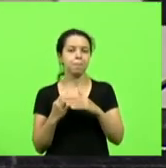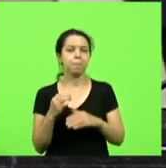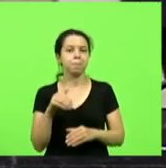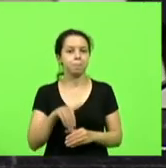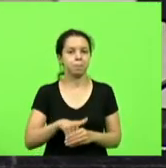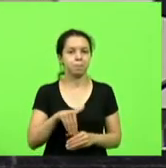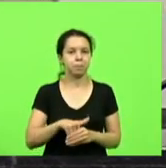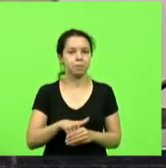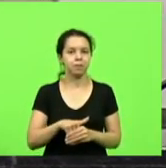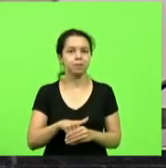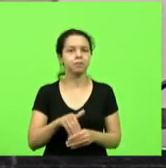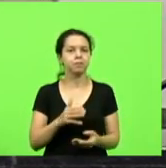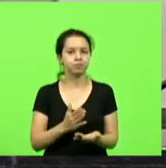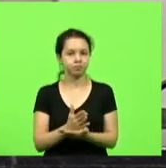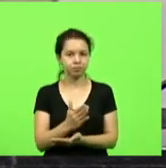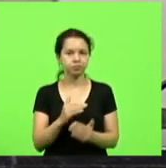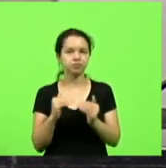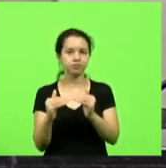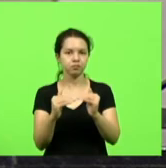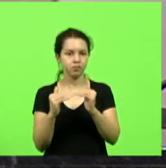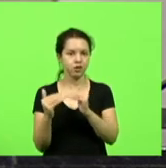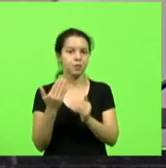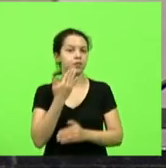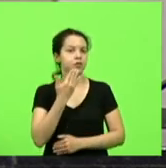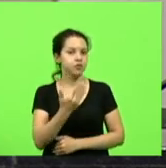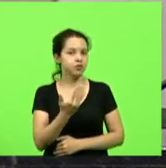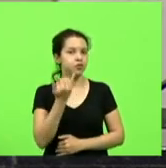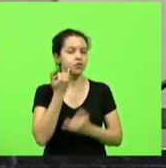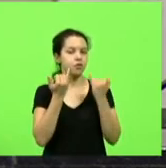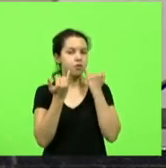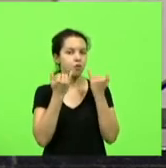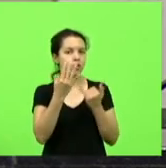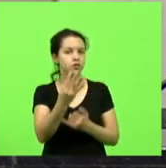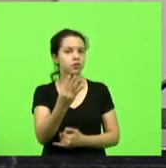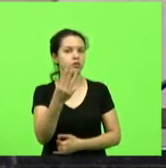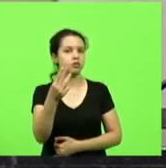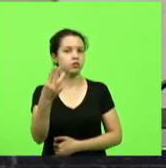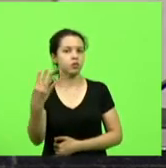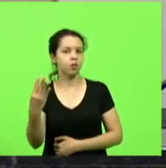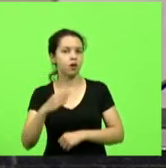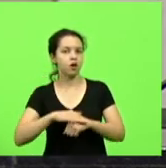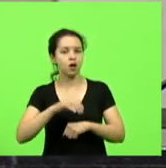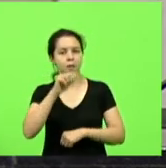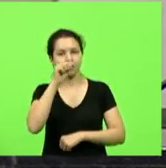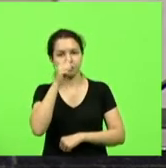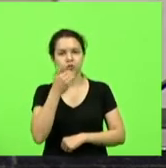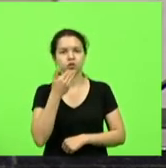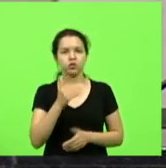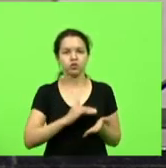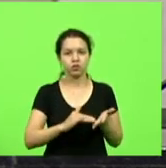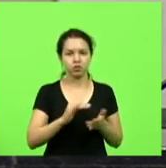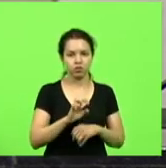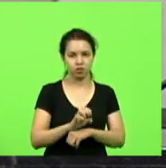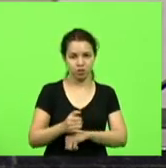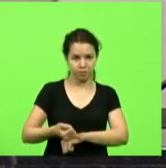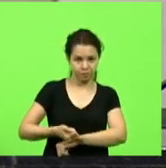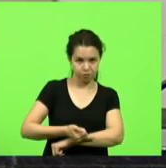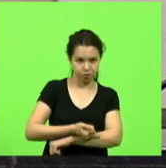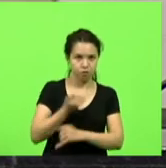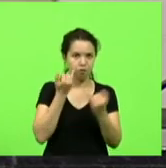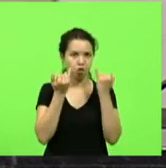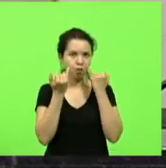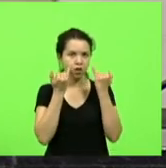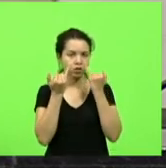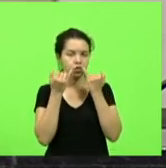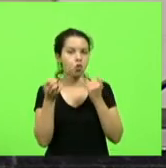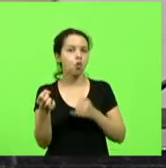encontram. Aprovado por unanimidade. Pedido de informação 434, autor deputado João Amin, solicitando ao secretário de Estado da Infraestrutura informações